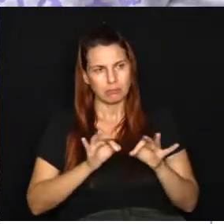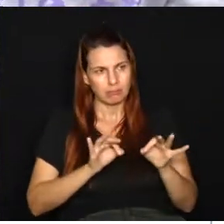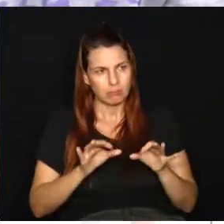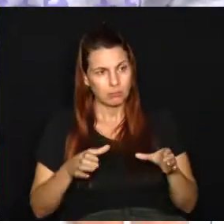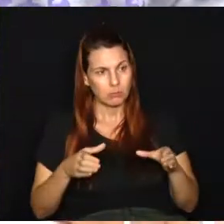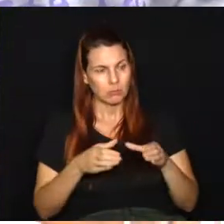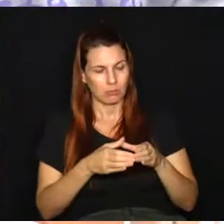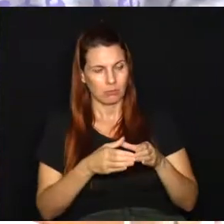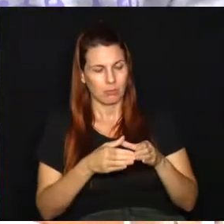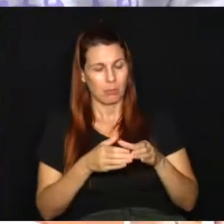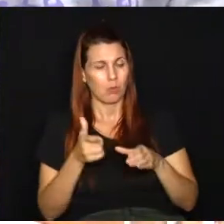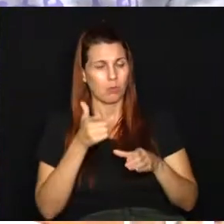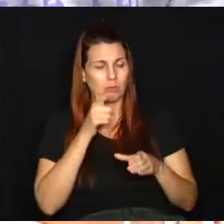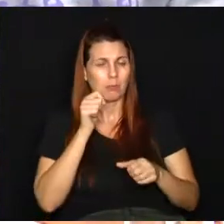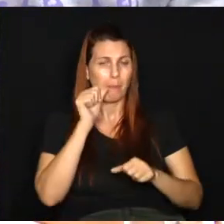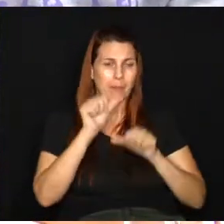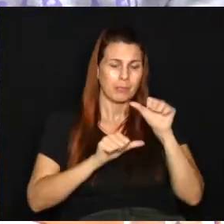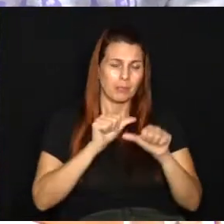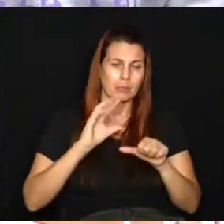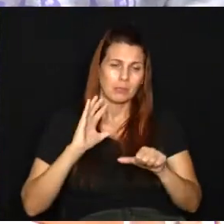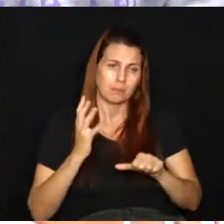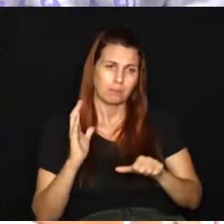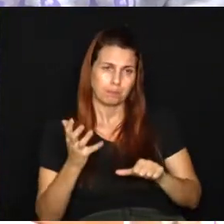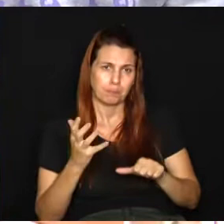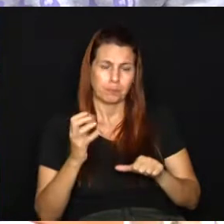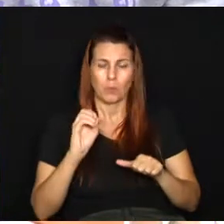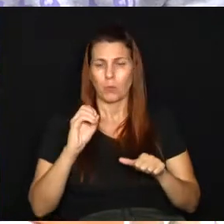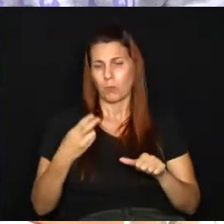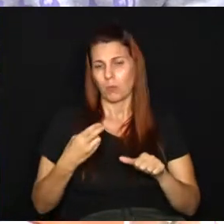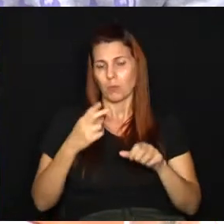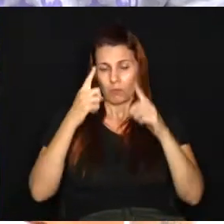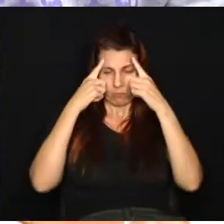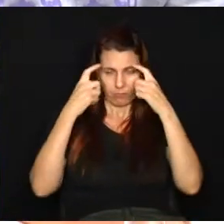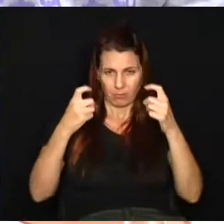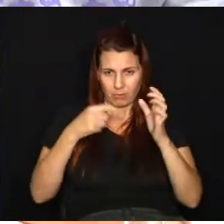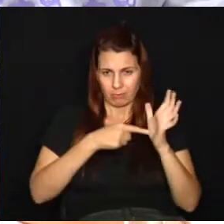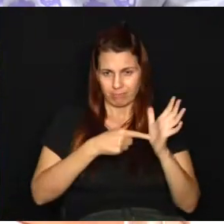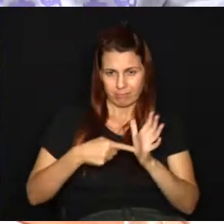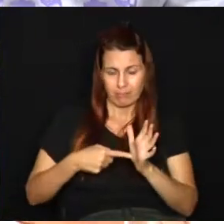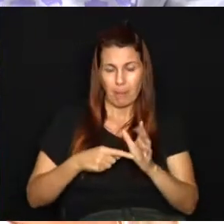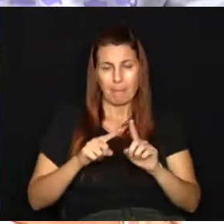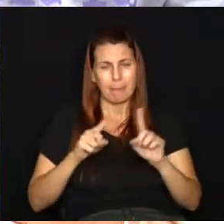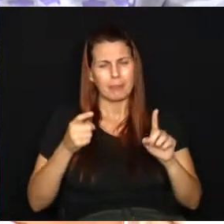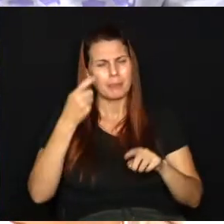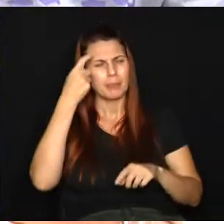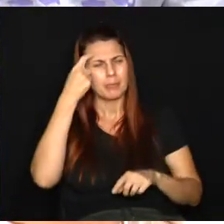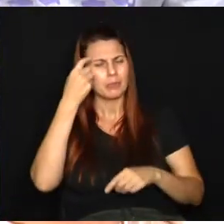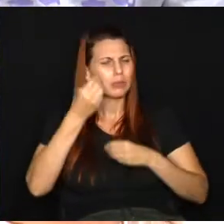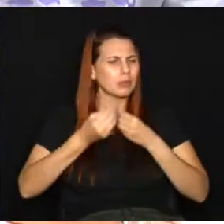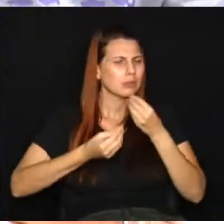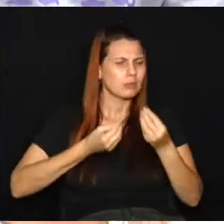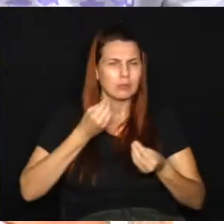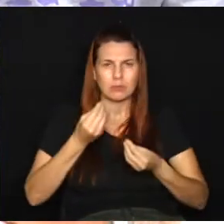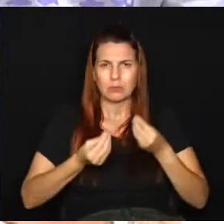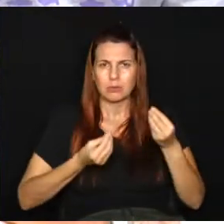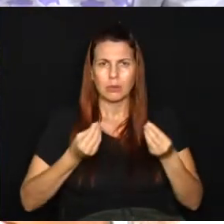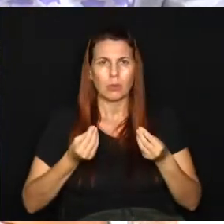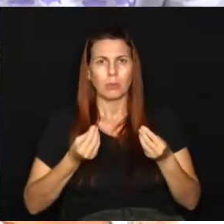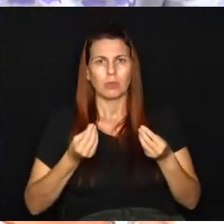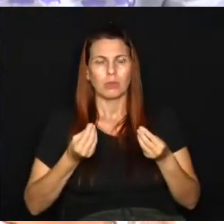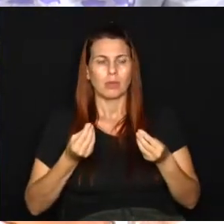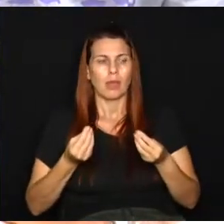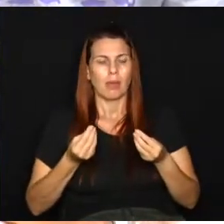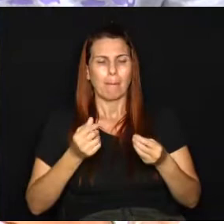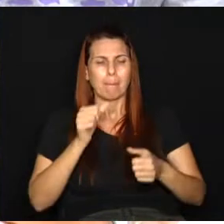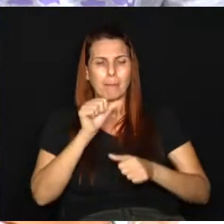só remediar situações específicas ou esses picos de violência que a gente vive, mas de pensar como que a gente lida em toda a